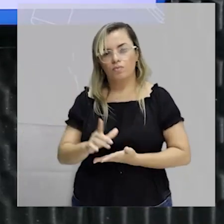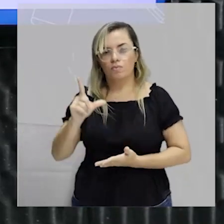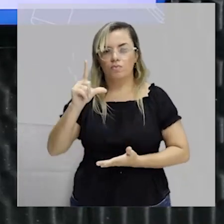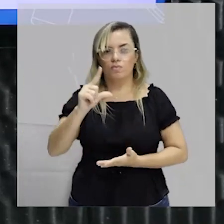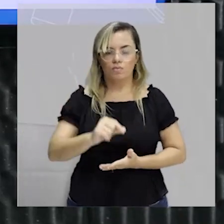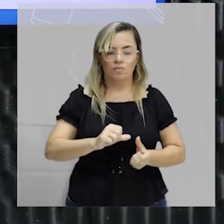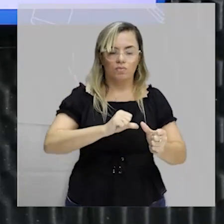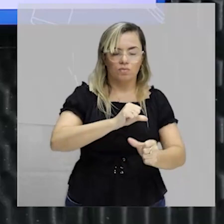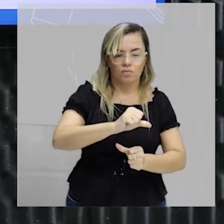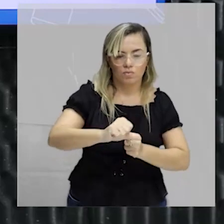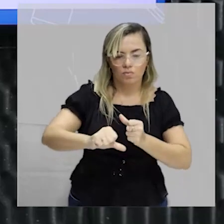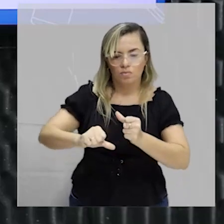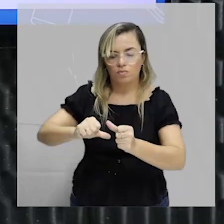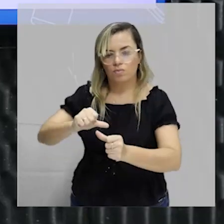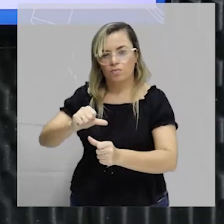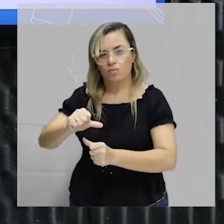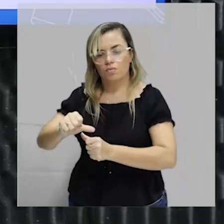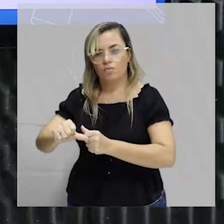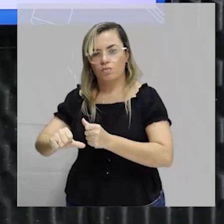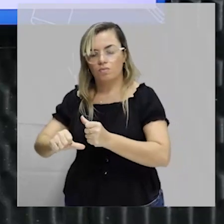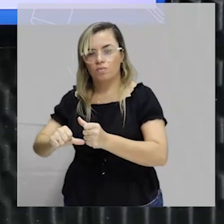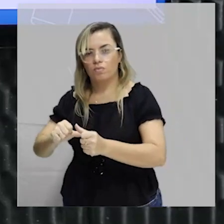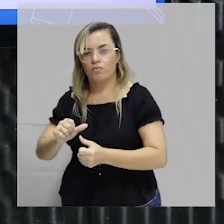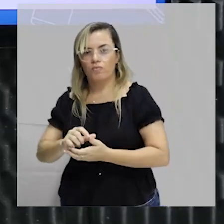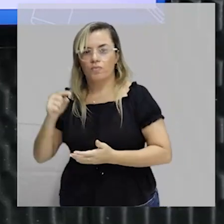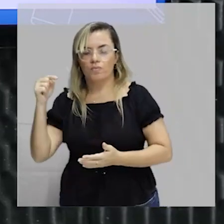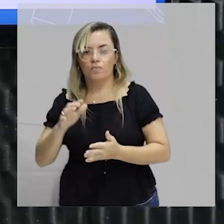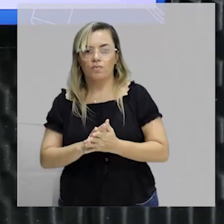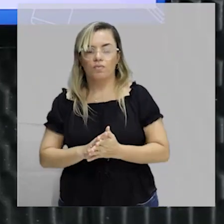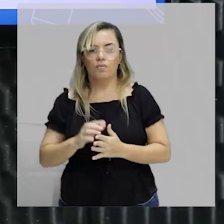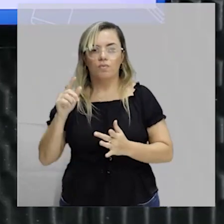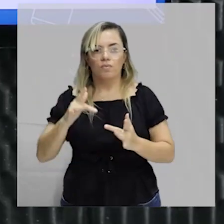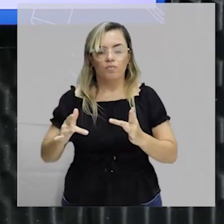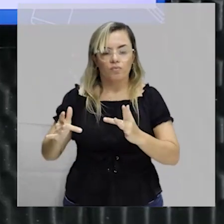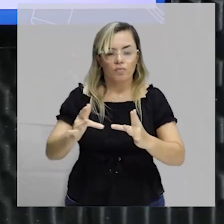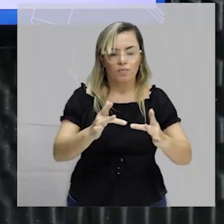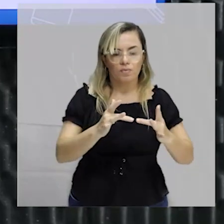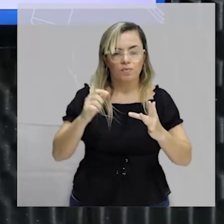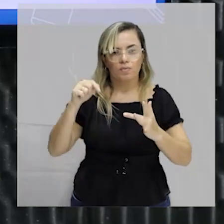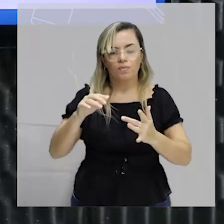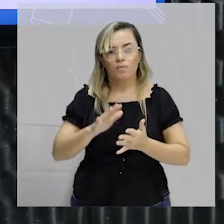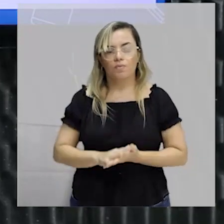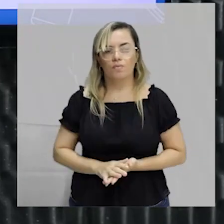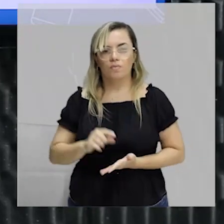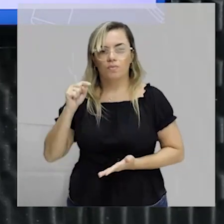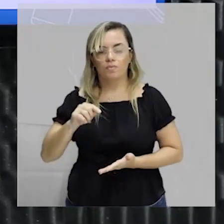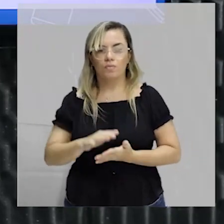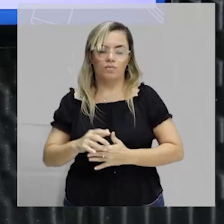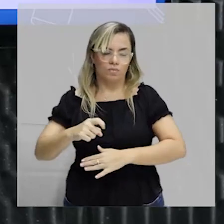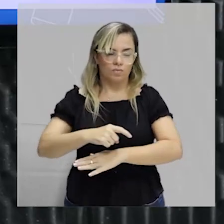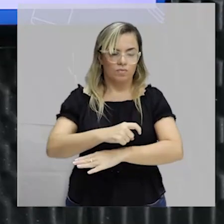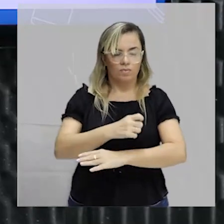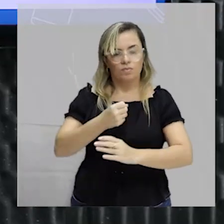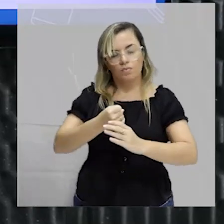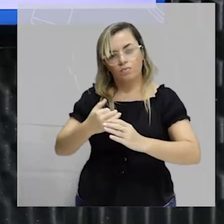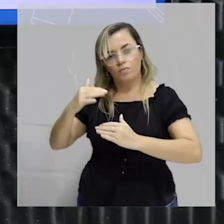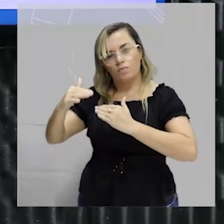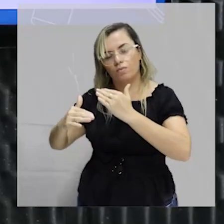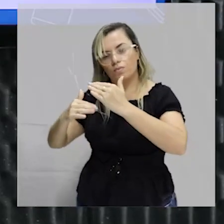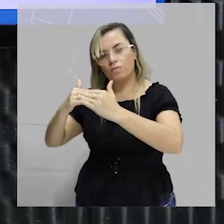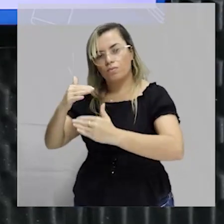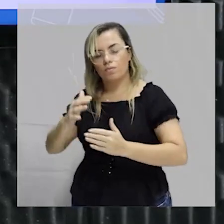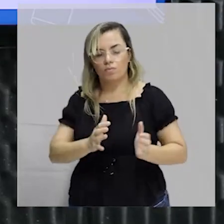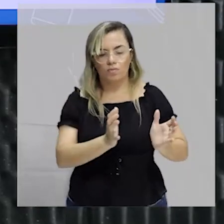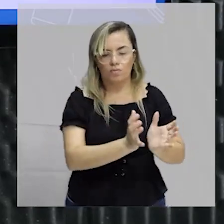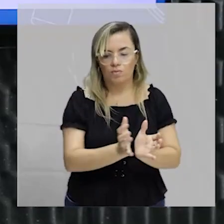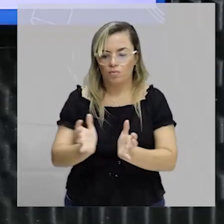provocadas por mutações, pela recombinação. Esses fatores evolutivos fazem com que esses dois grupos vão